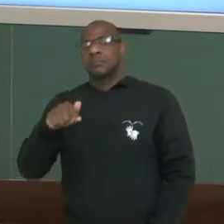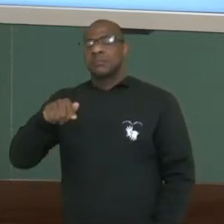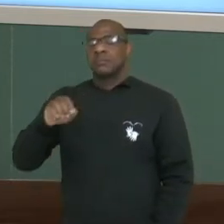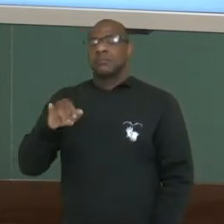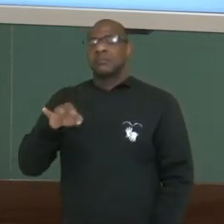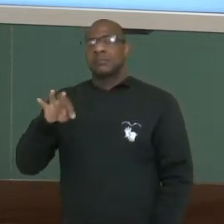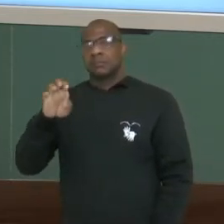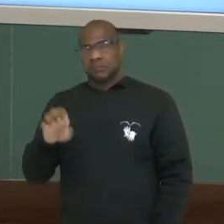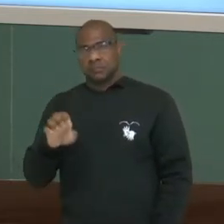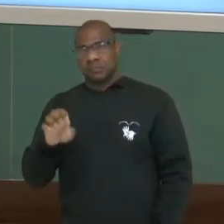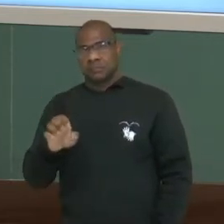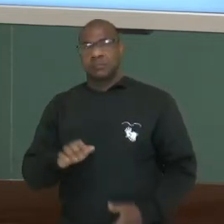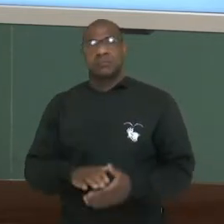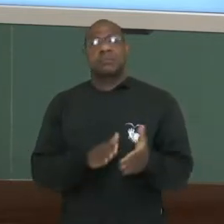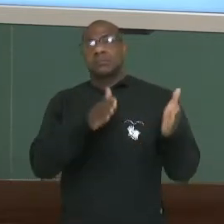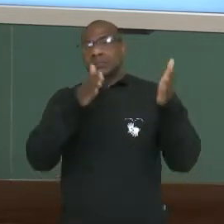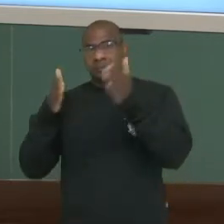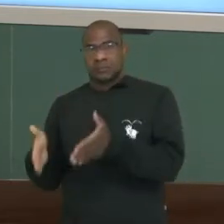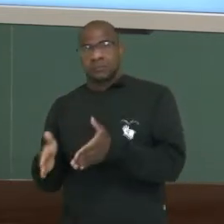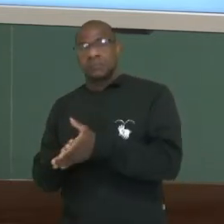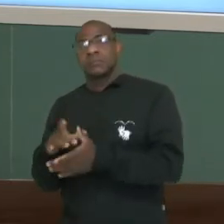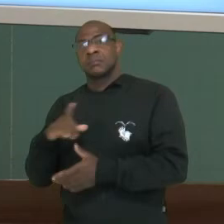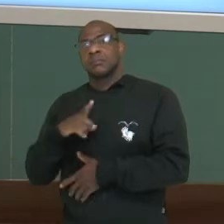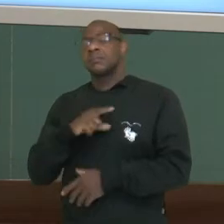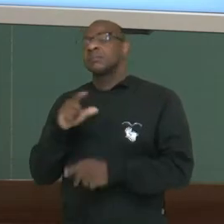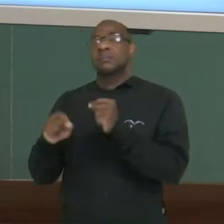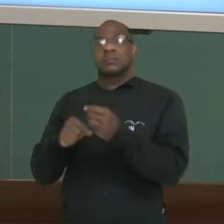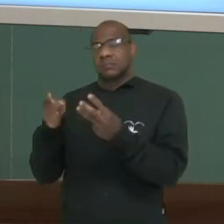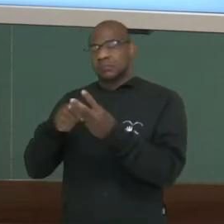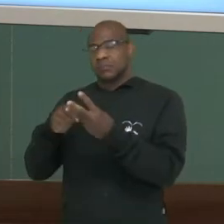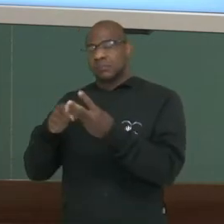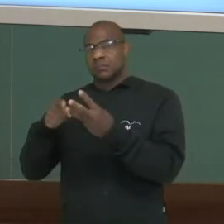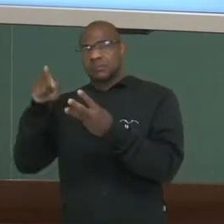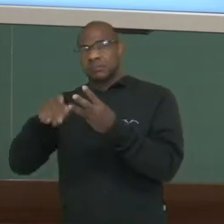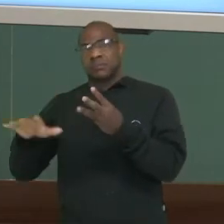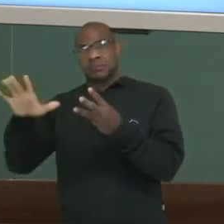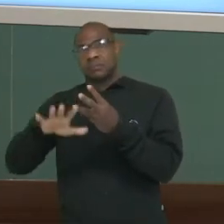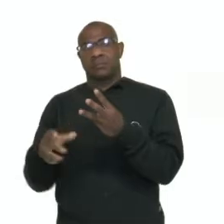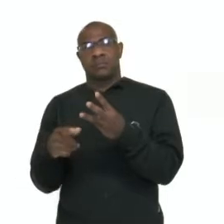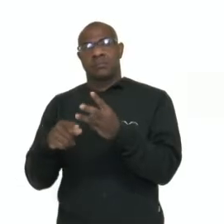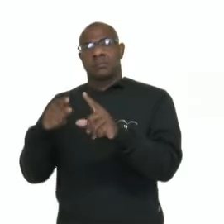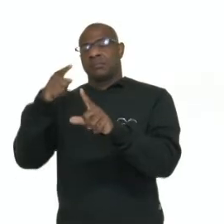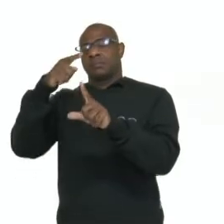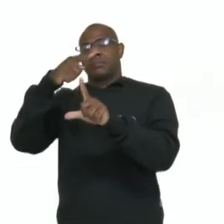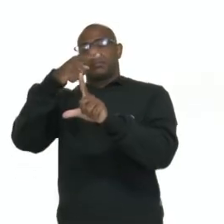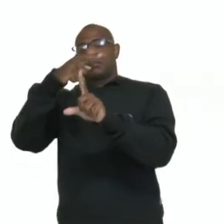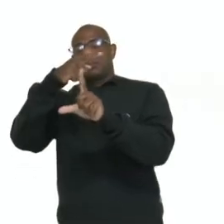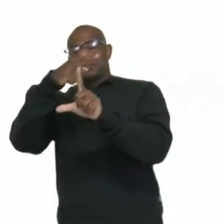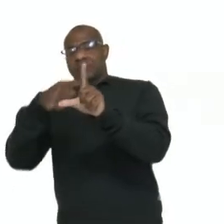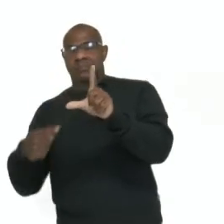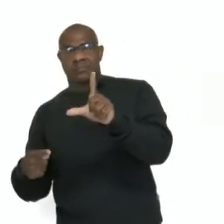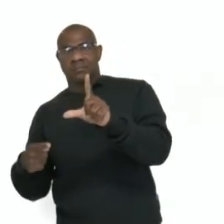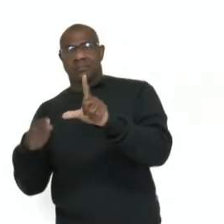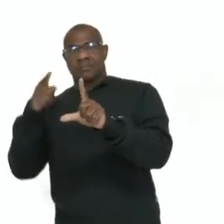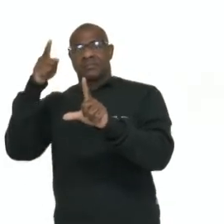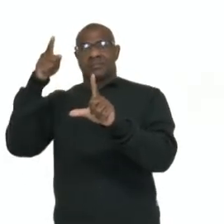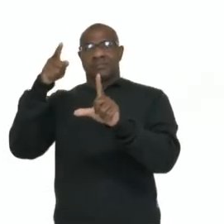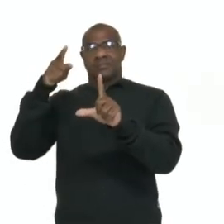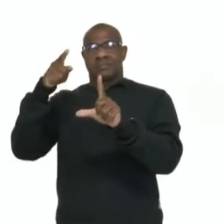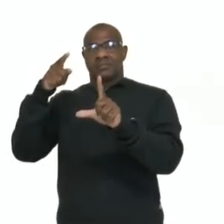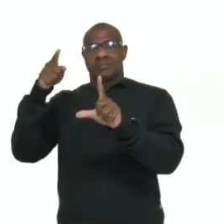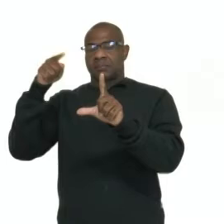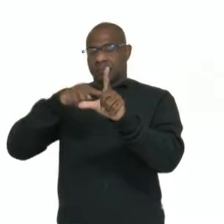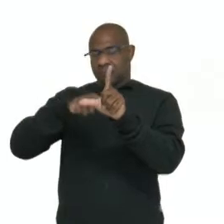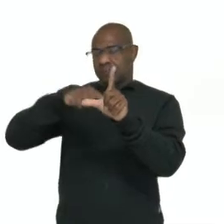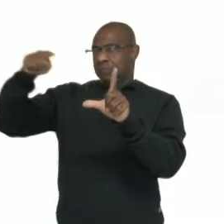angular igual para ambas. Aqui nós temos duas retas que são concorrentes entre si em um ponto e